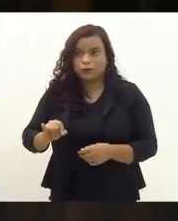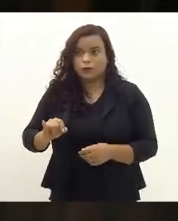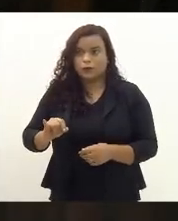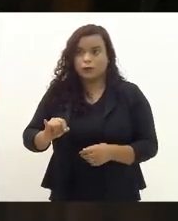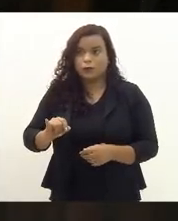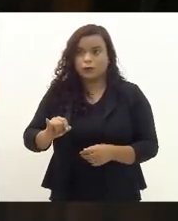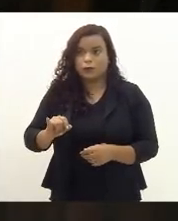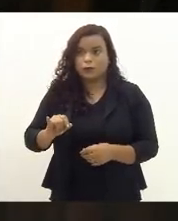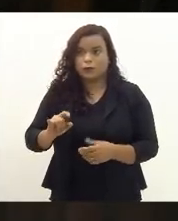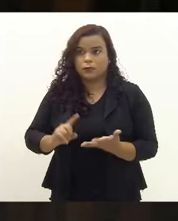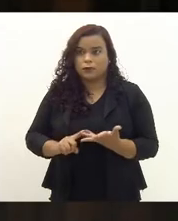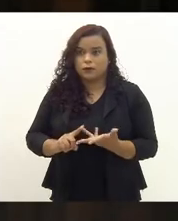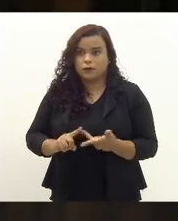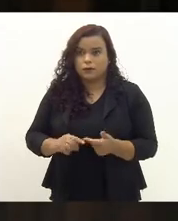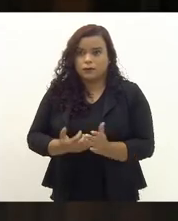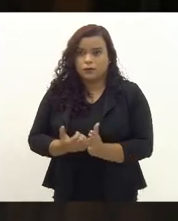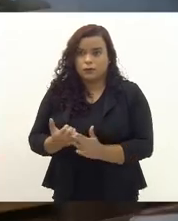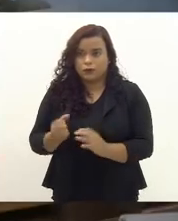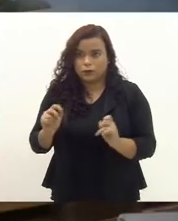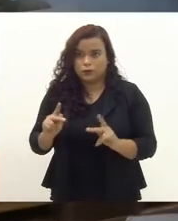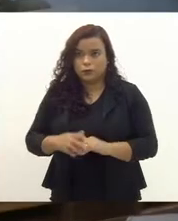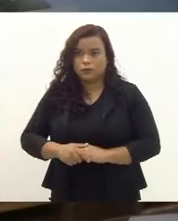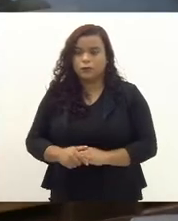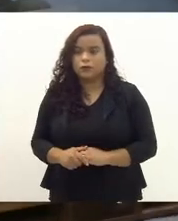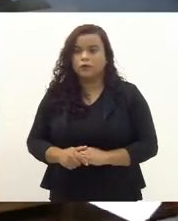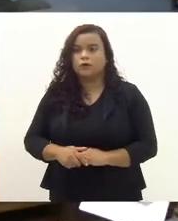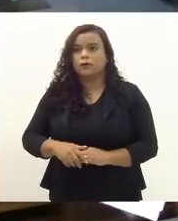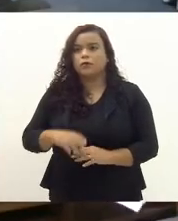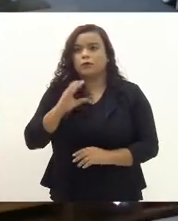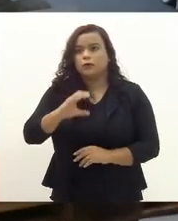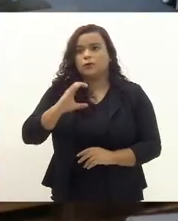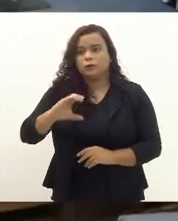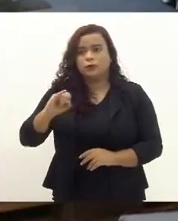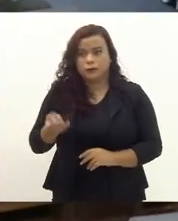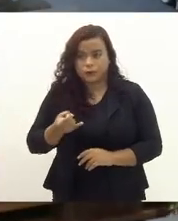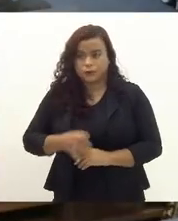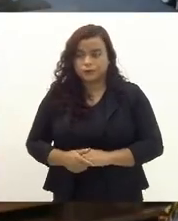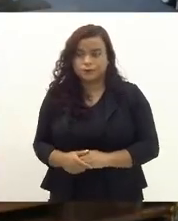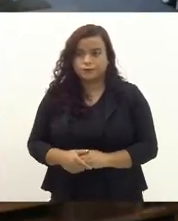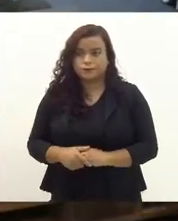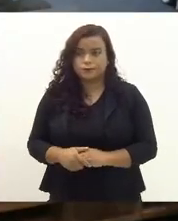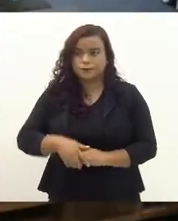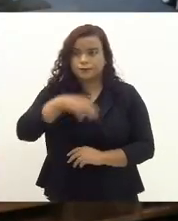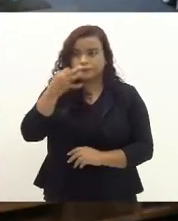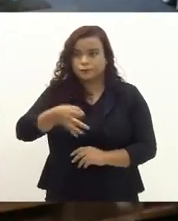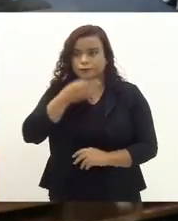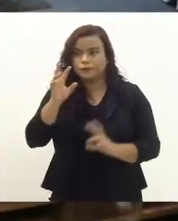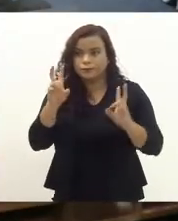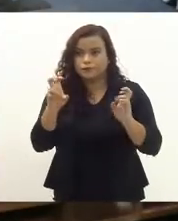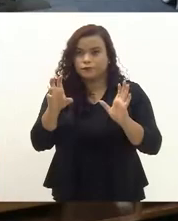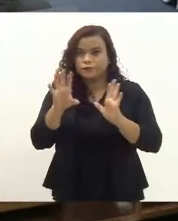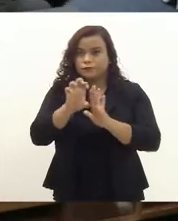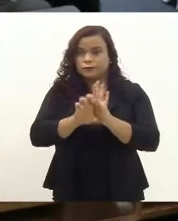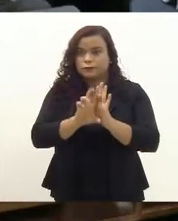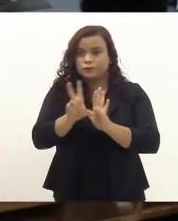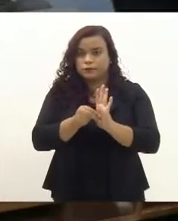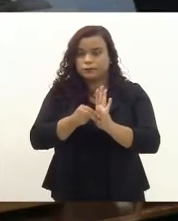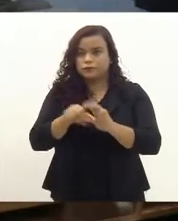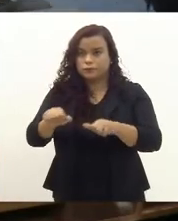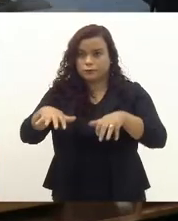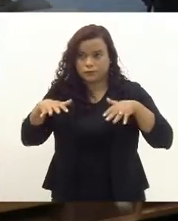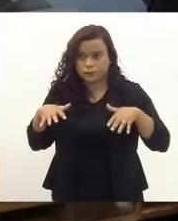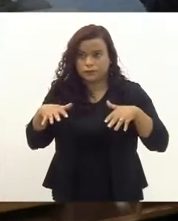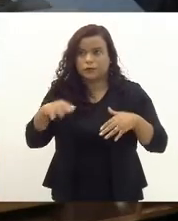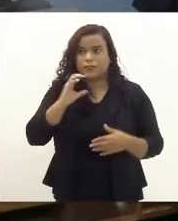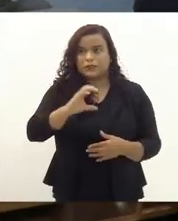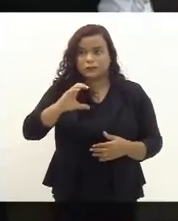Vou Colher Hoje é mais parecer e ela comissão de condição de justiça em relação às emendas de plenário a comissão